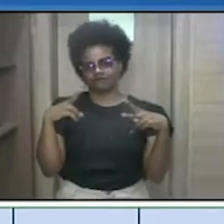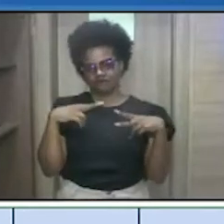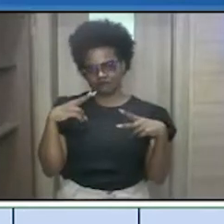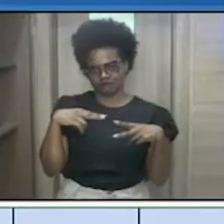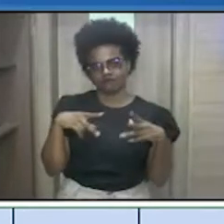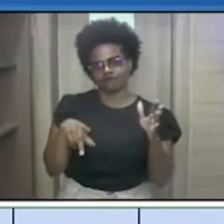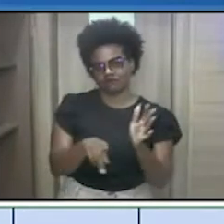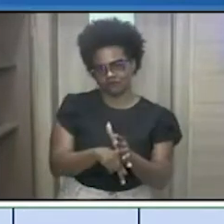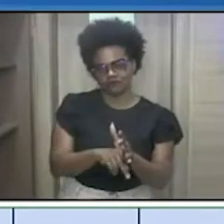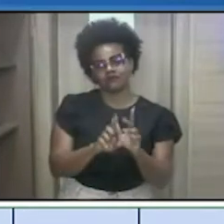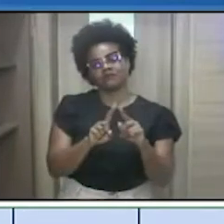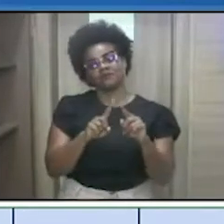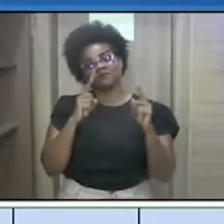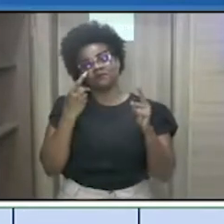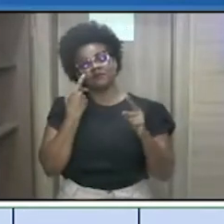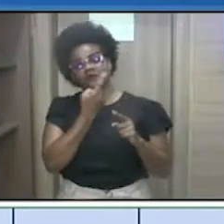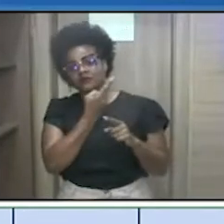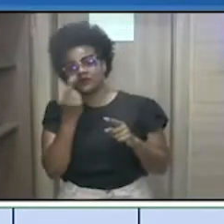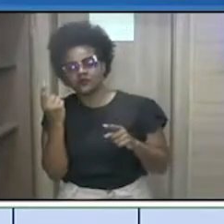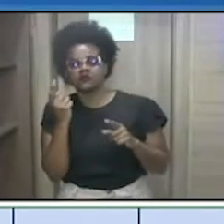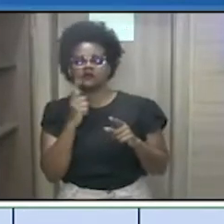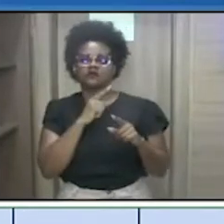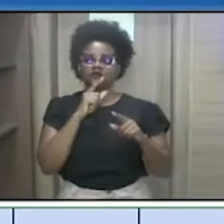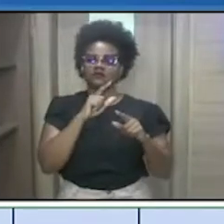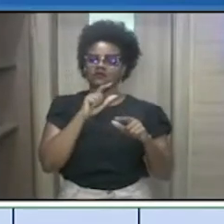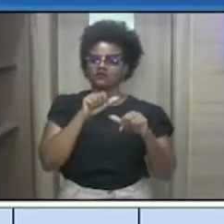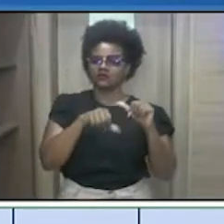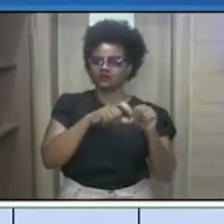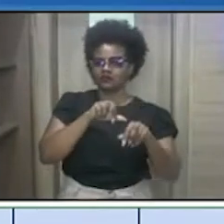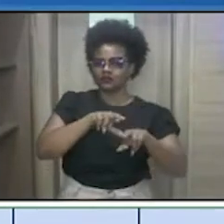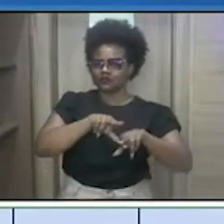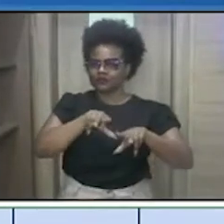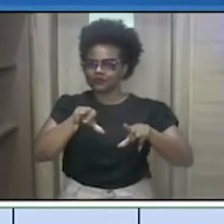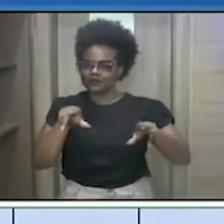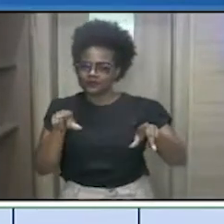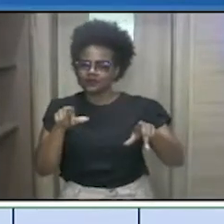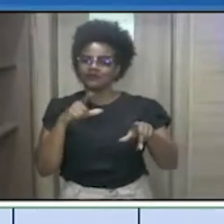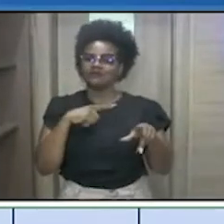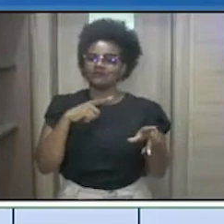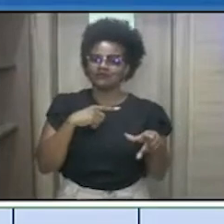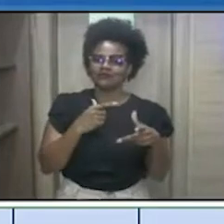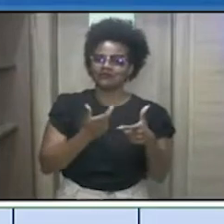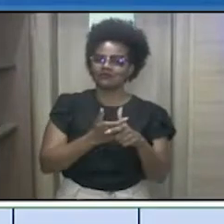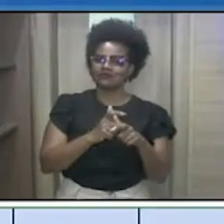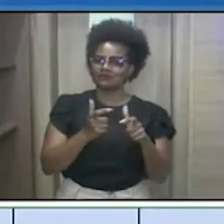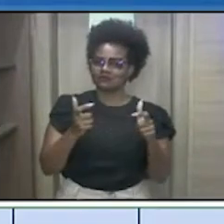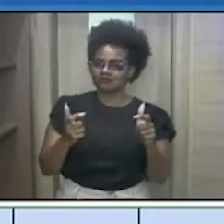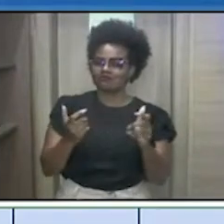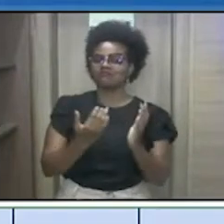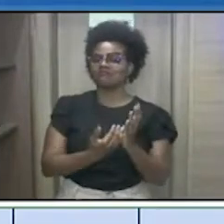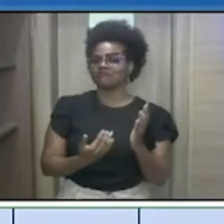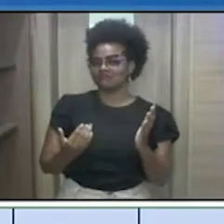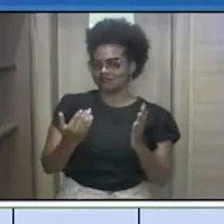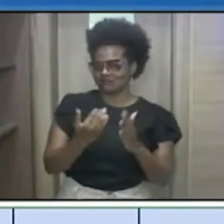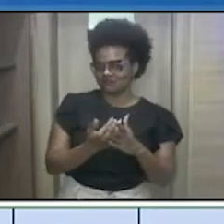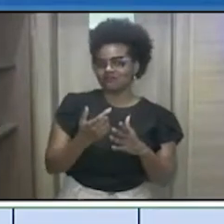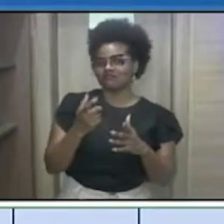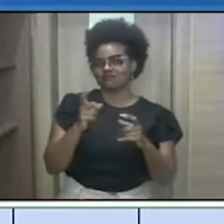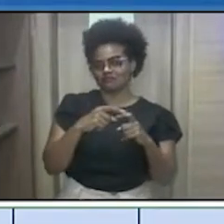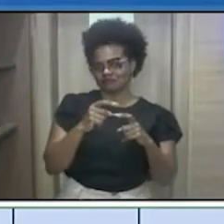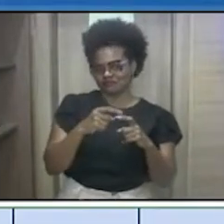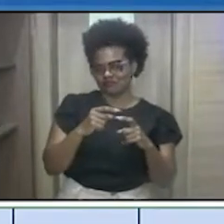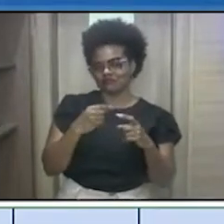etapa laboratorial, mas você vê ali já um misto e uma invasão, né, digamos assim, um crescimento cada vez maior do cirurgião